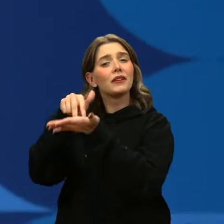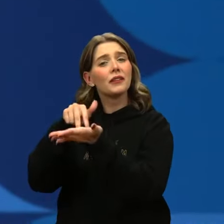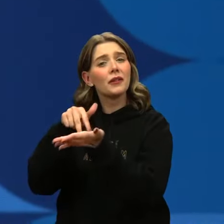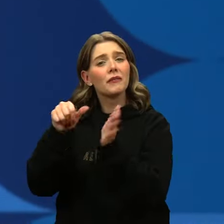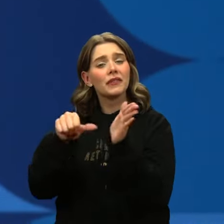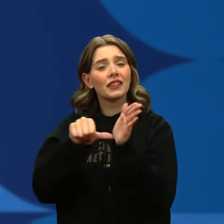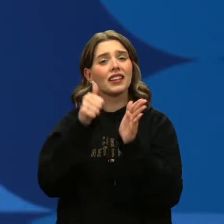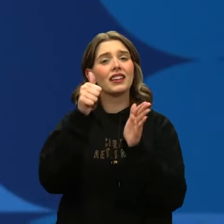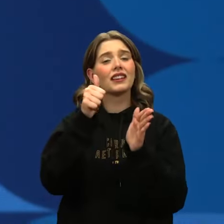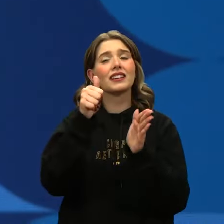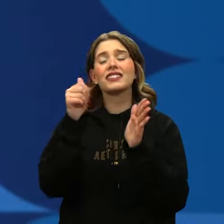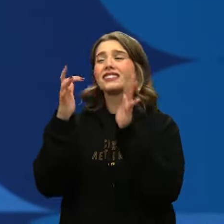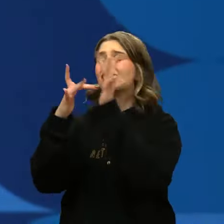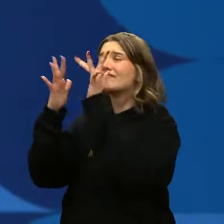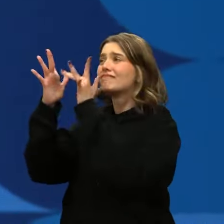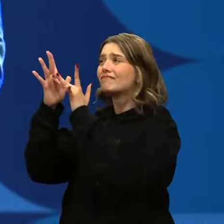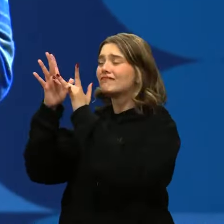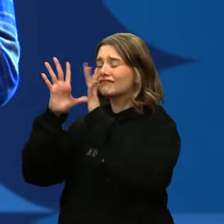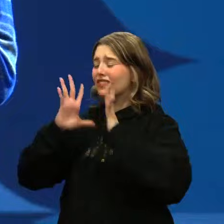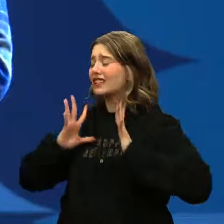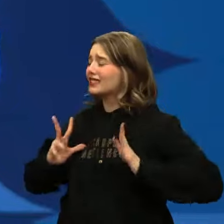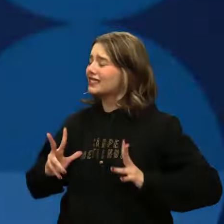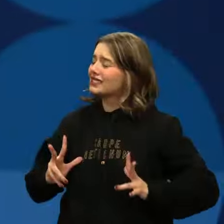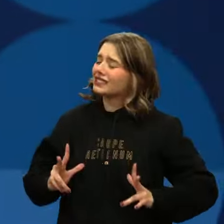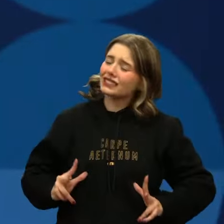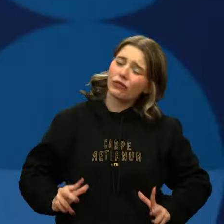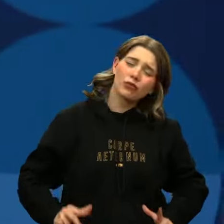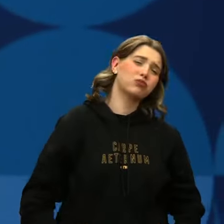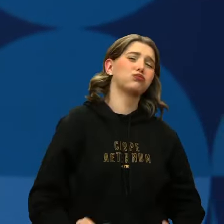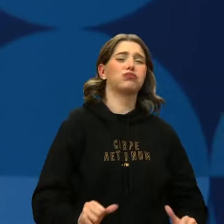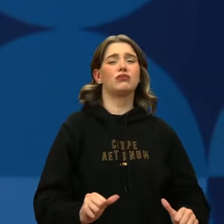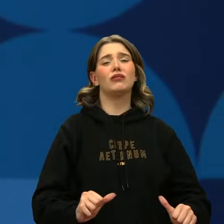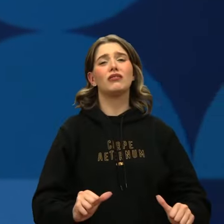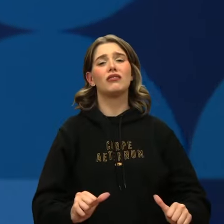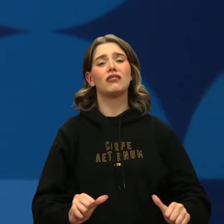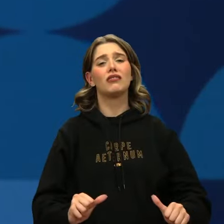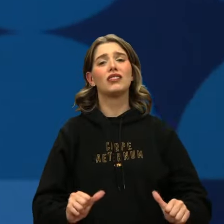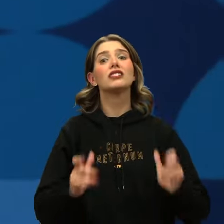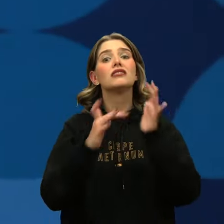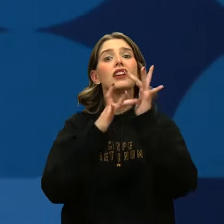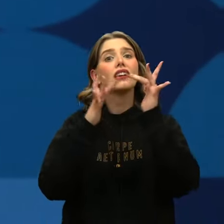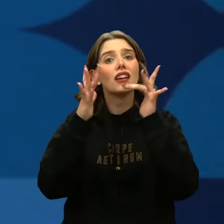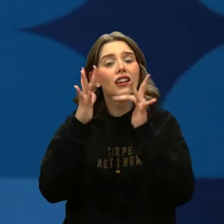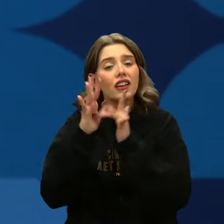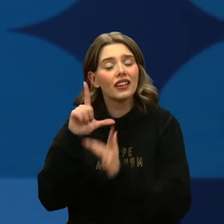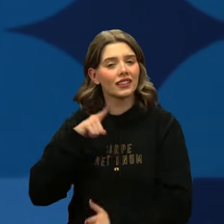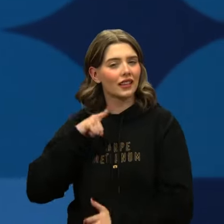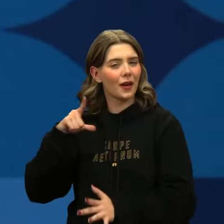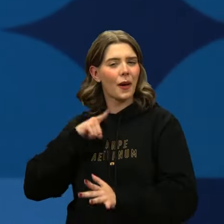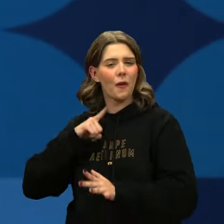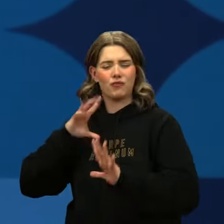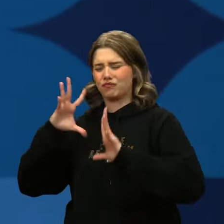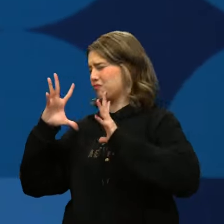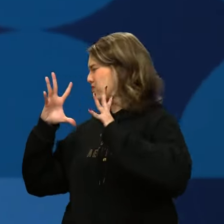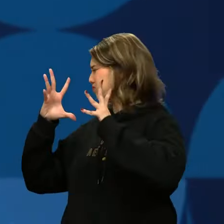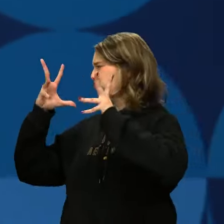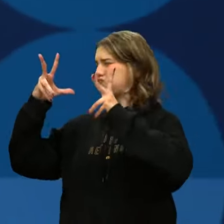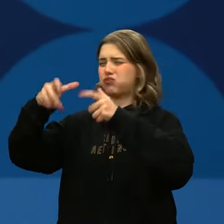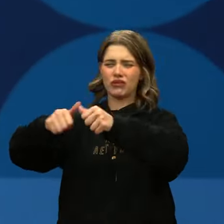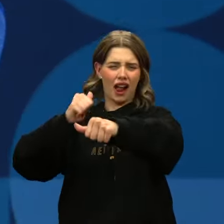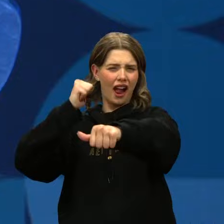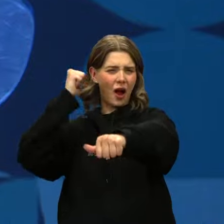em caráter. Nós podemos confiar nele, porque Jesus é aquele que tem toda a autoridade. O teu